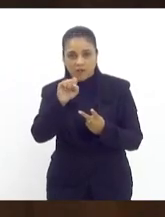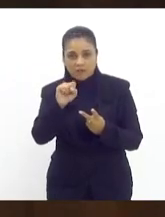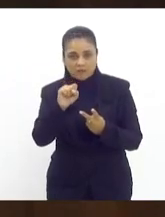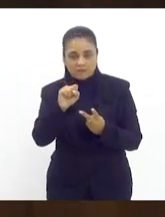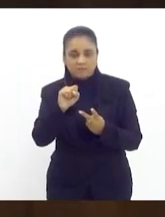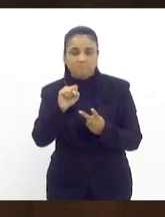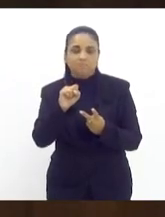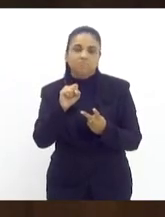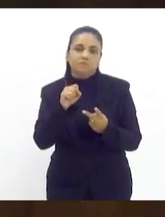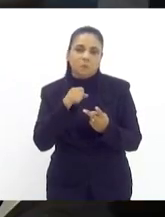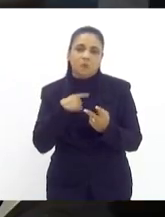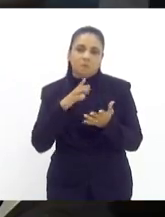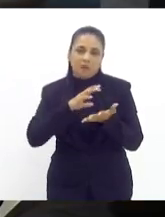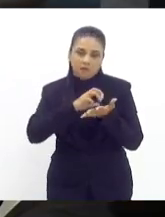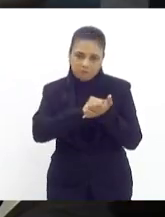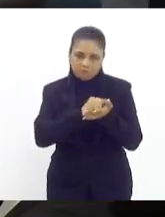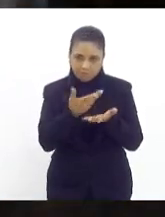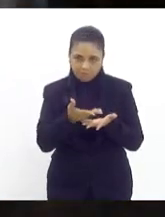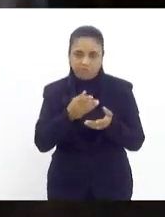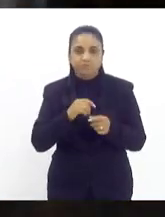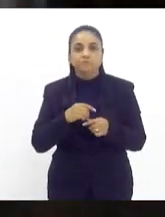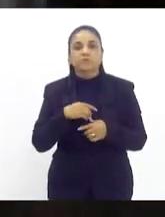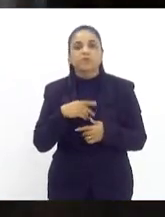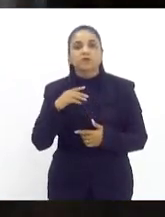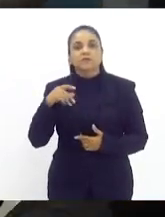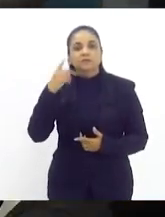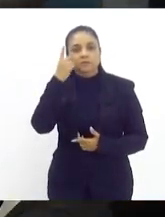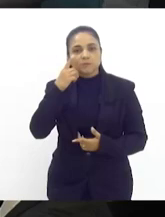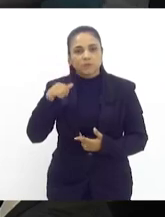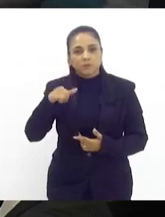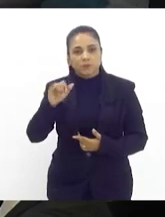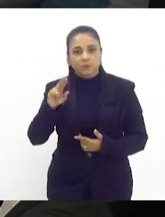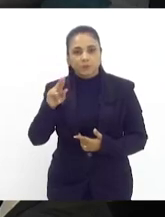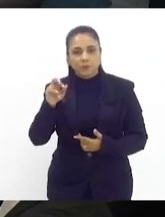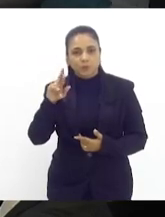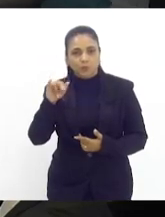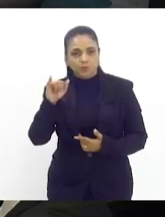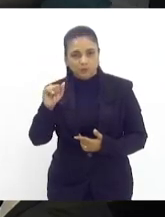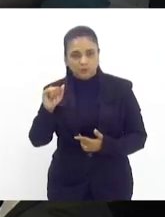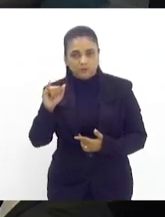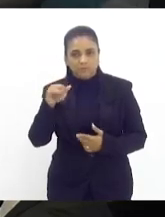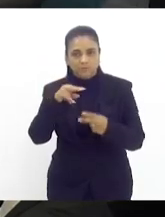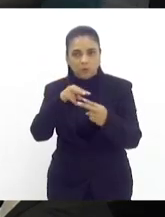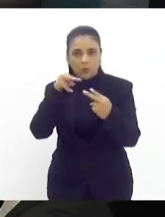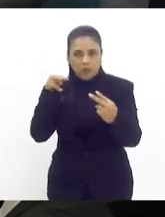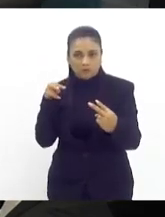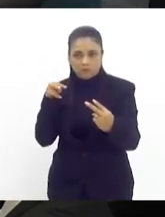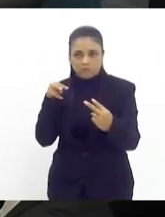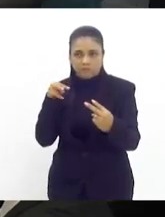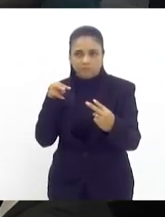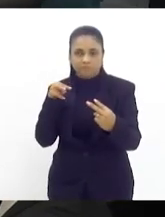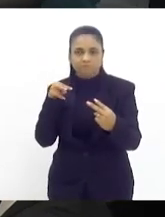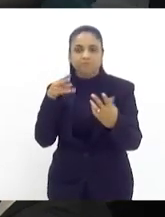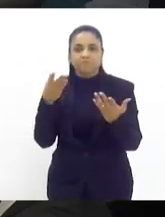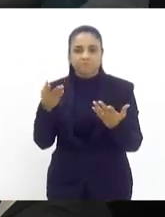próxima votação, presidente. Deputado Iuri. Está online aqui.